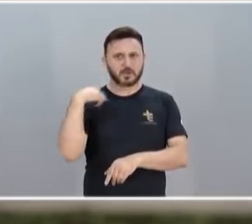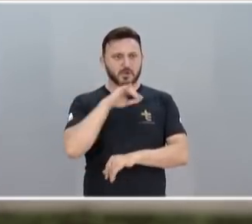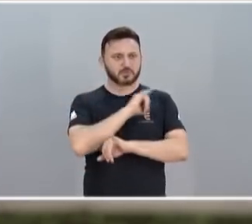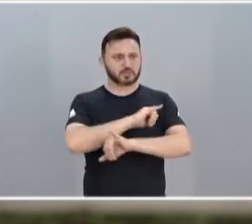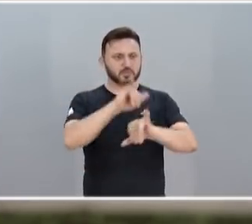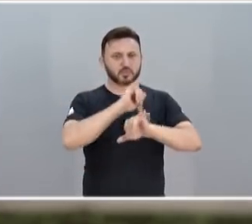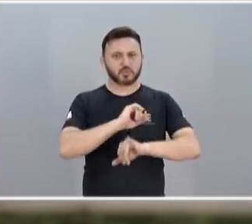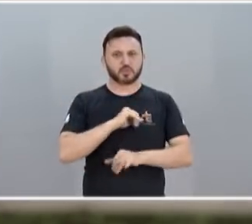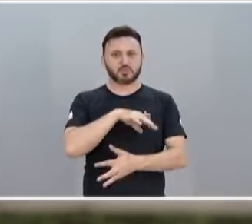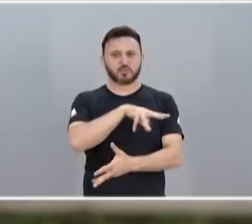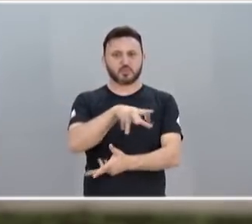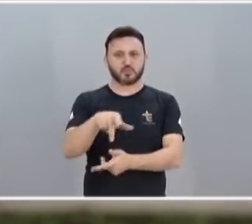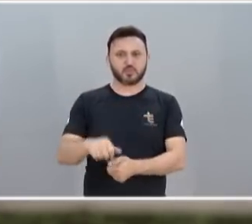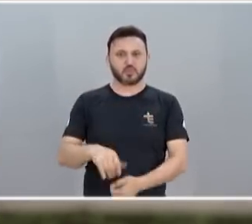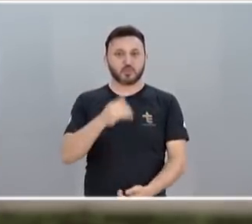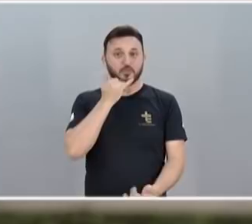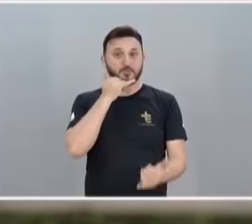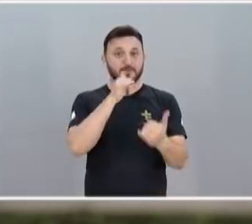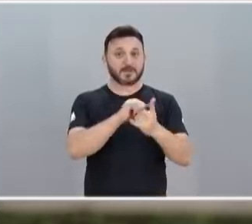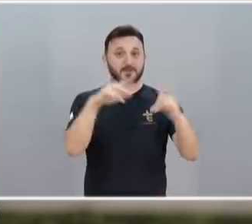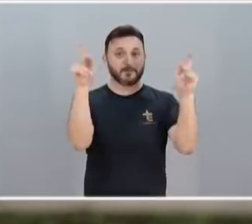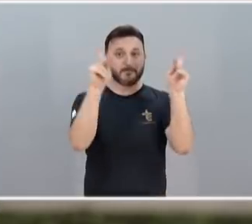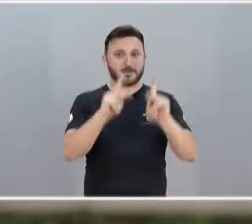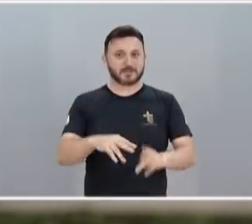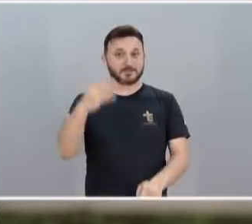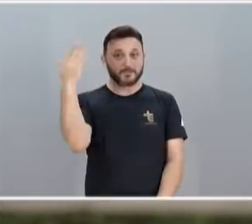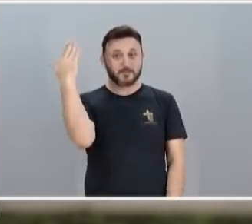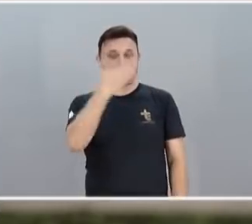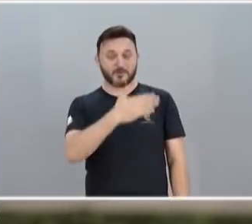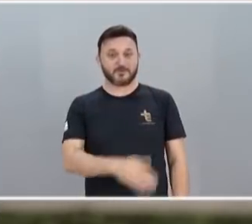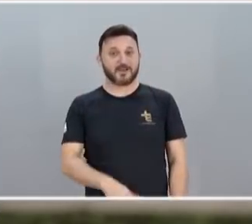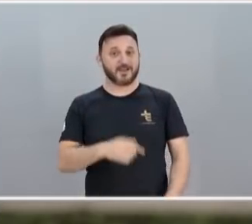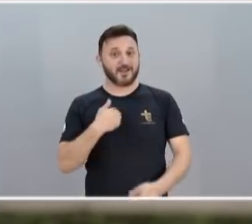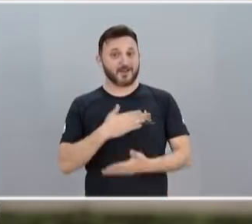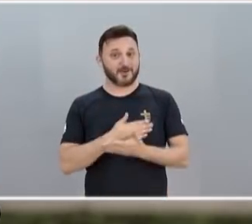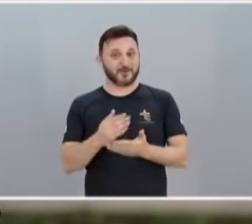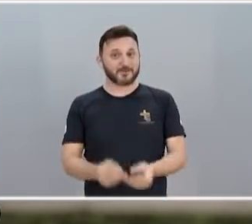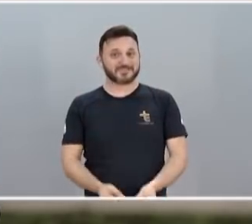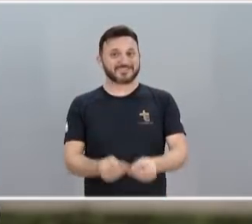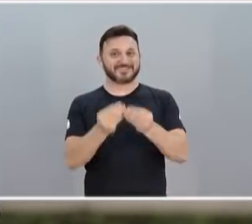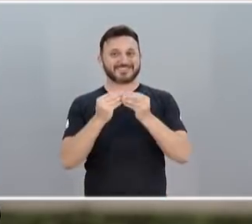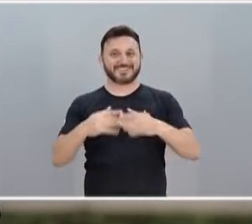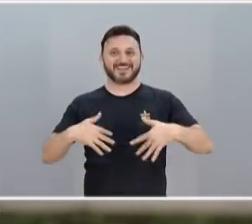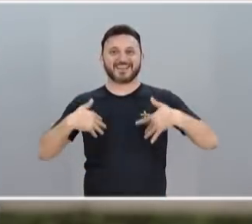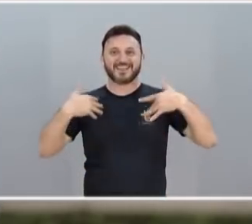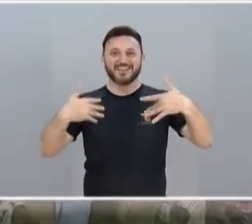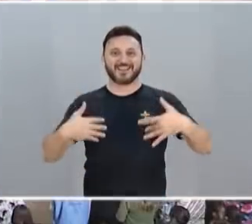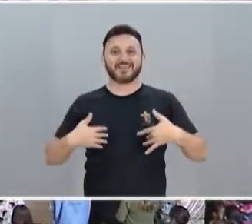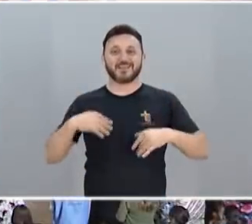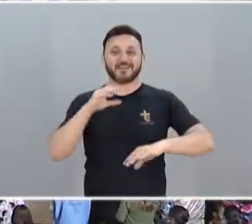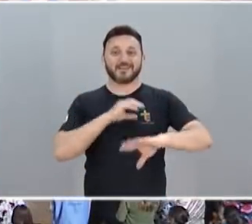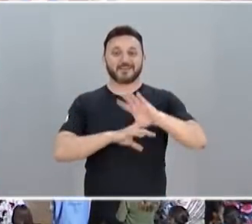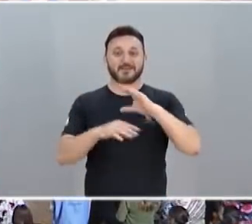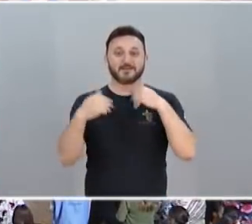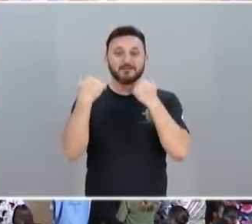da vida nova, do perdão e da paz. Alegres, iniciemos esta celebração